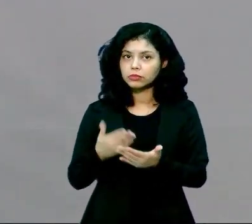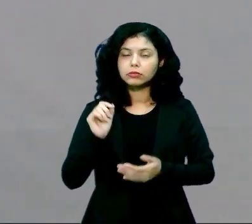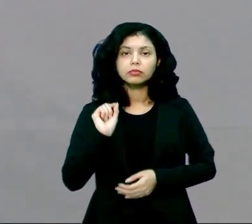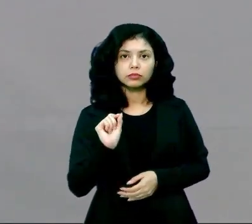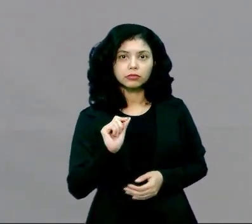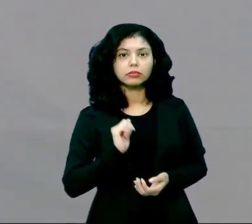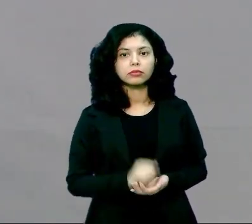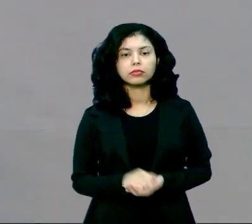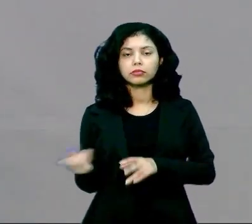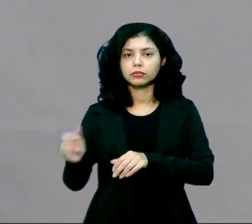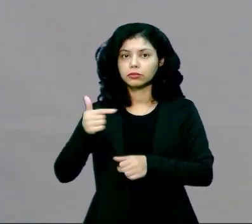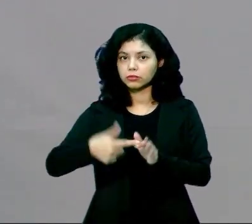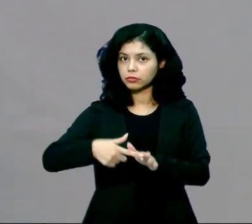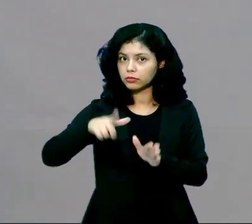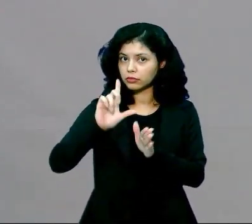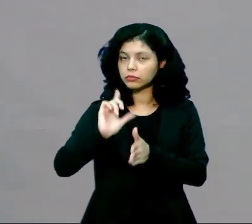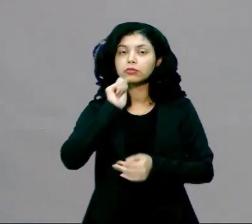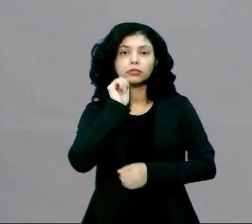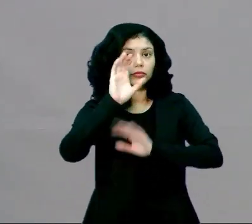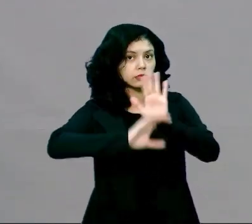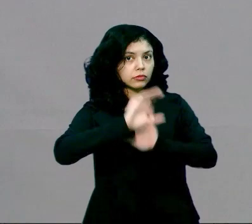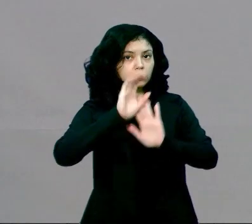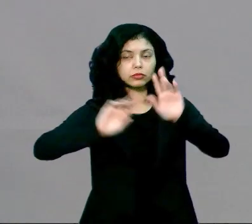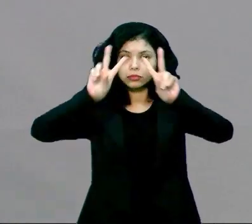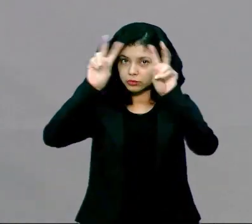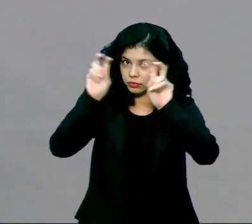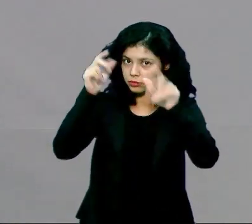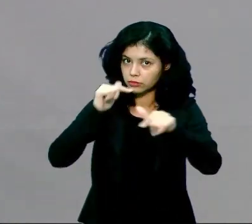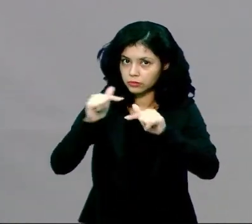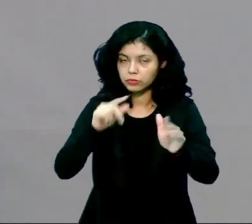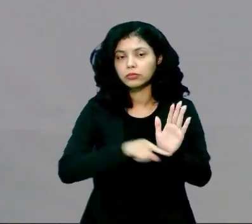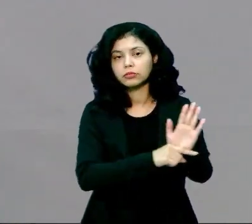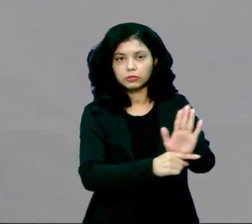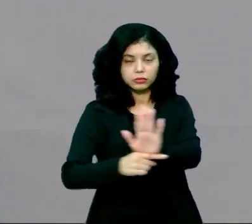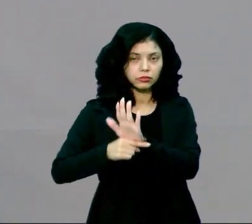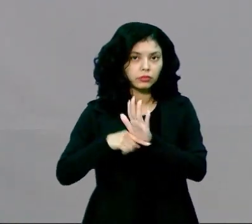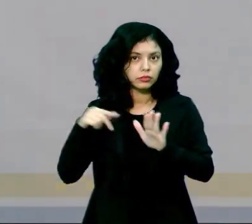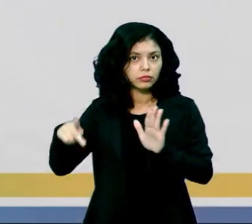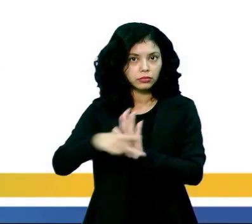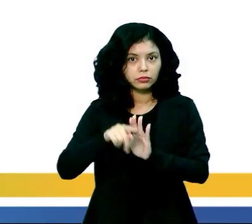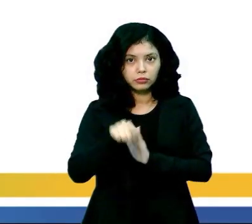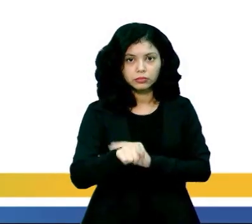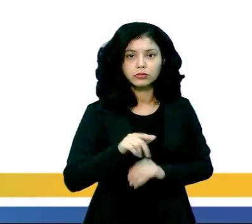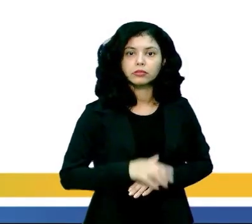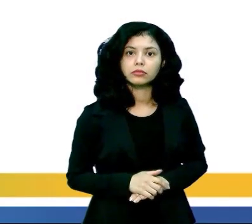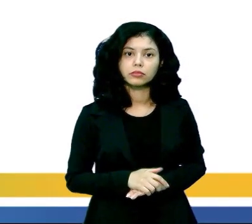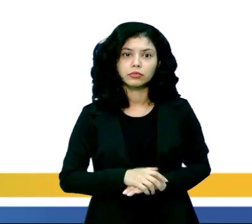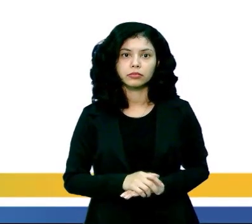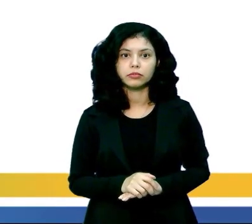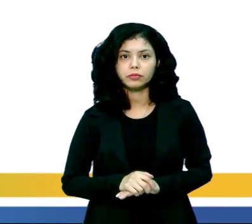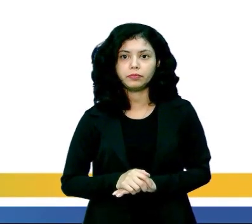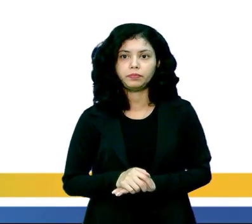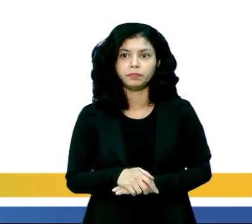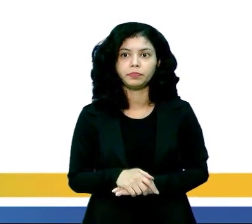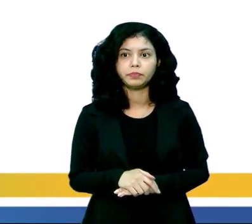Mas não antes de abordarmos o conteúdo que está sendo explorado dentro dessa questão.